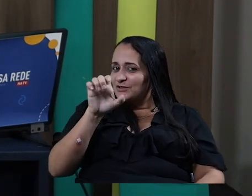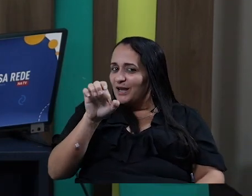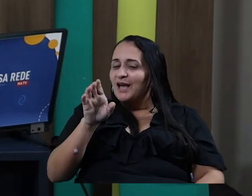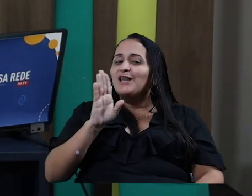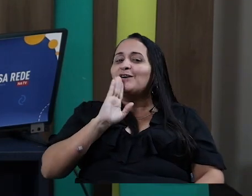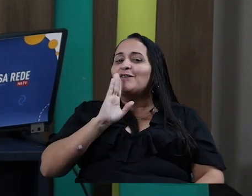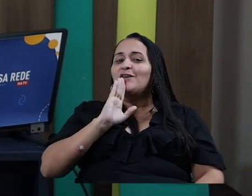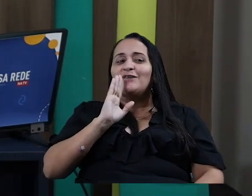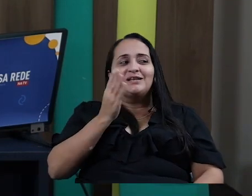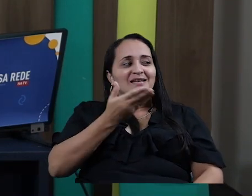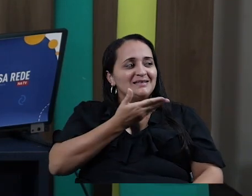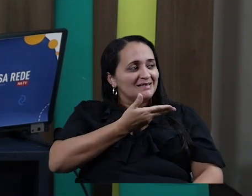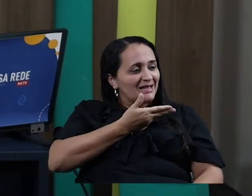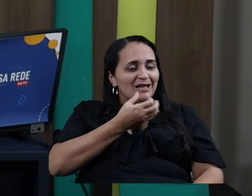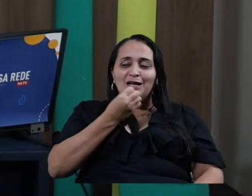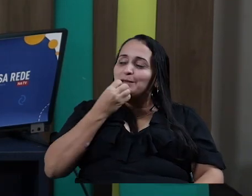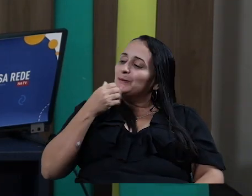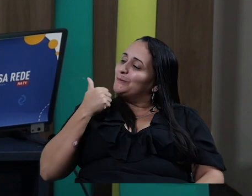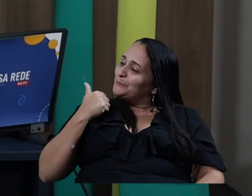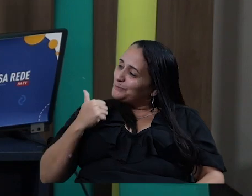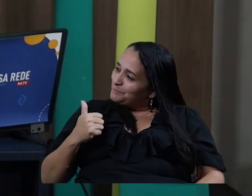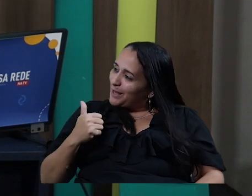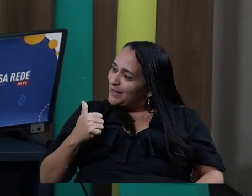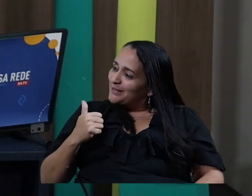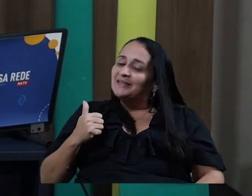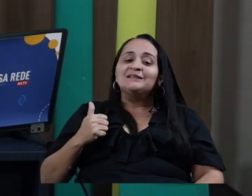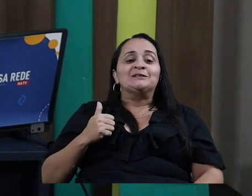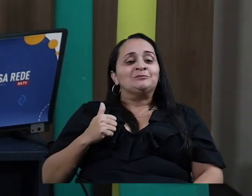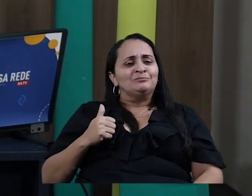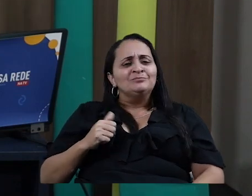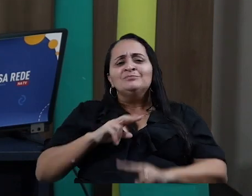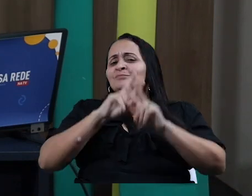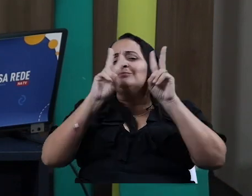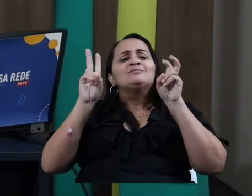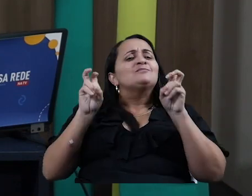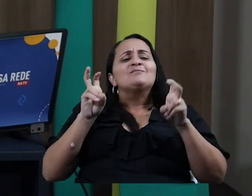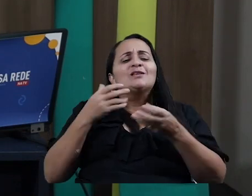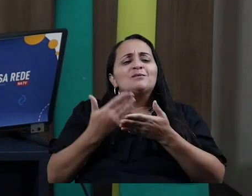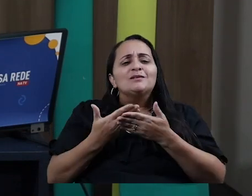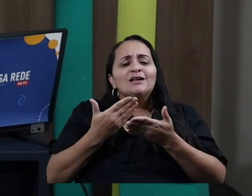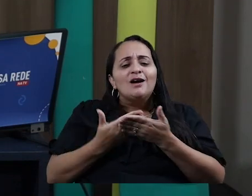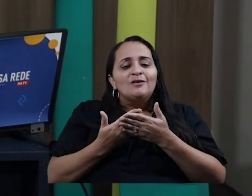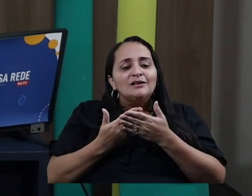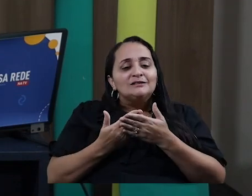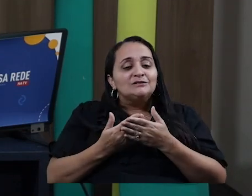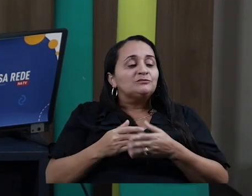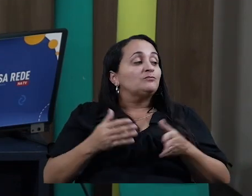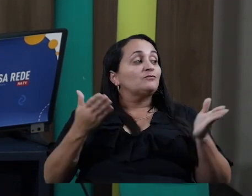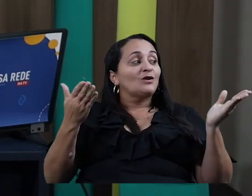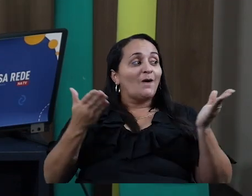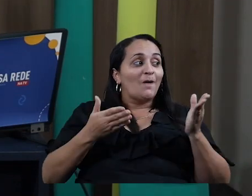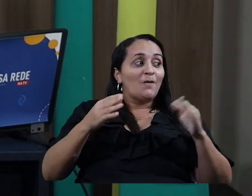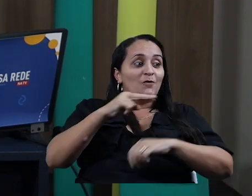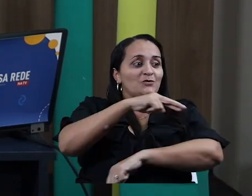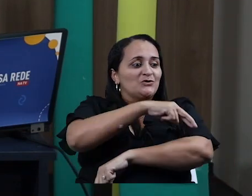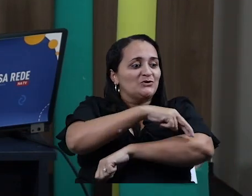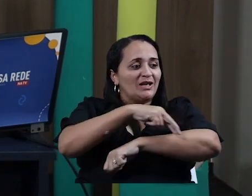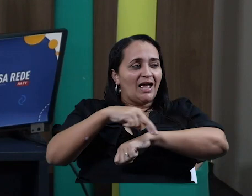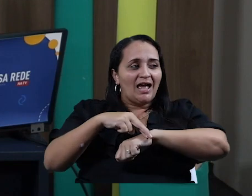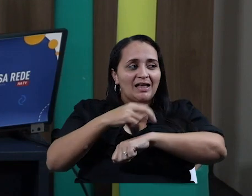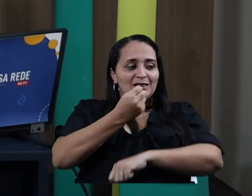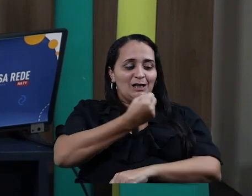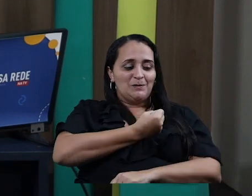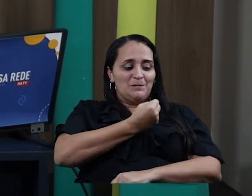conhecem. Professora, tudo bem? Tudo, Carol. Professora, qual é o tema da nossa aula? Hoje trabalharemos reta